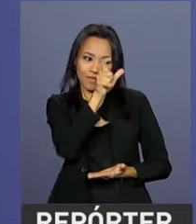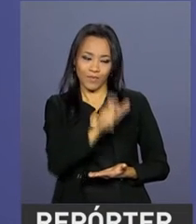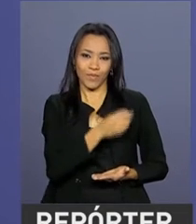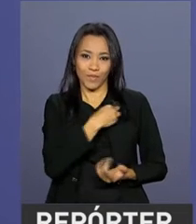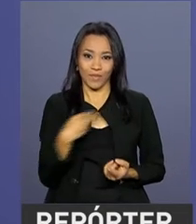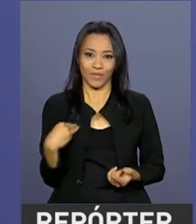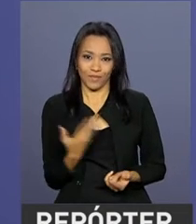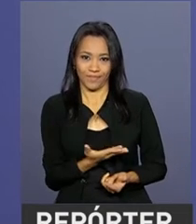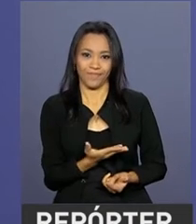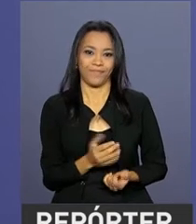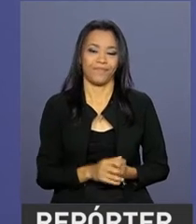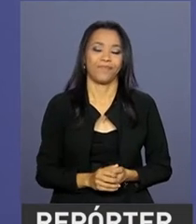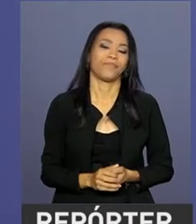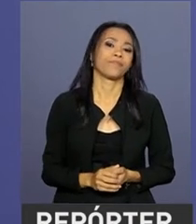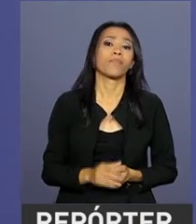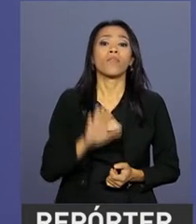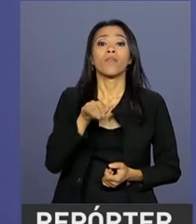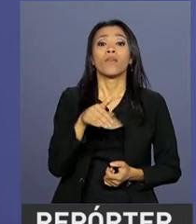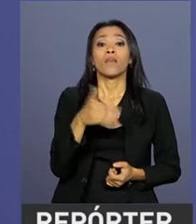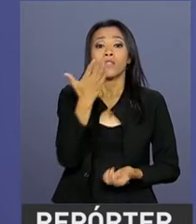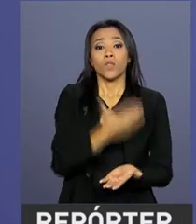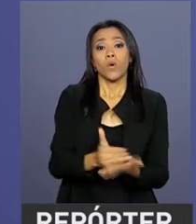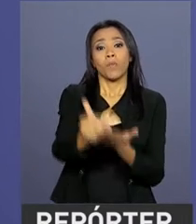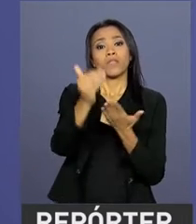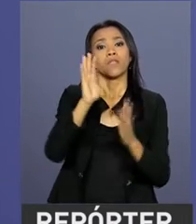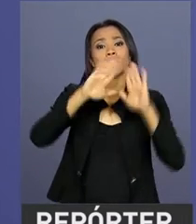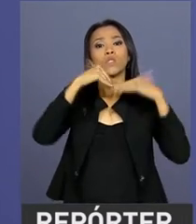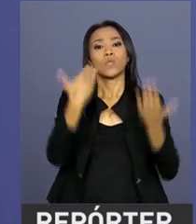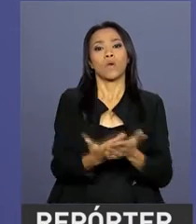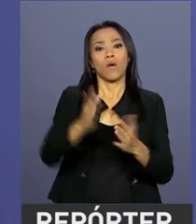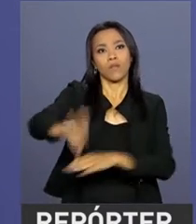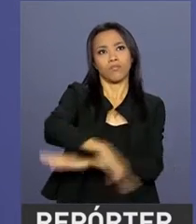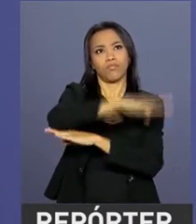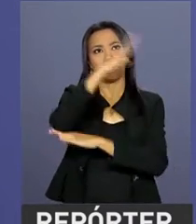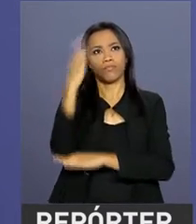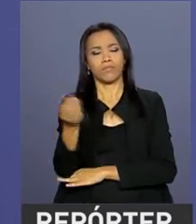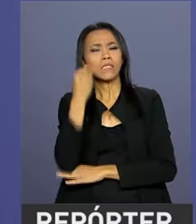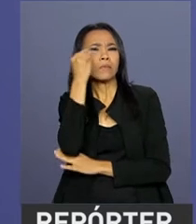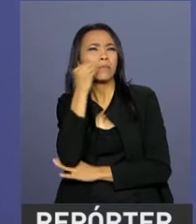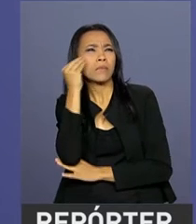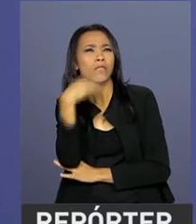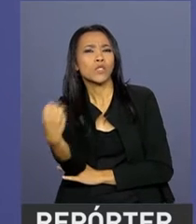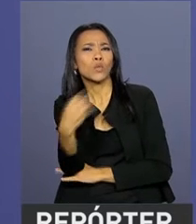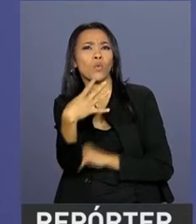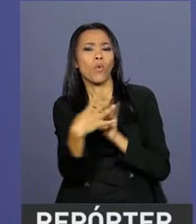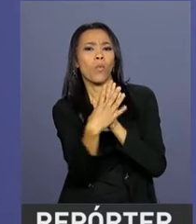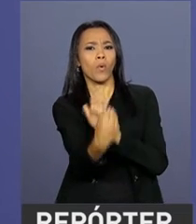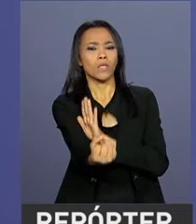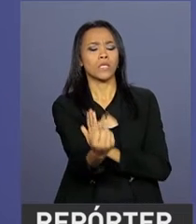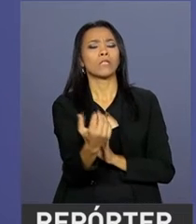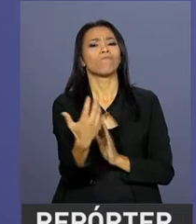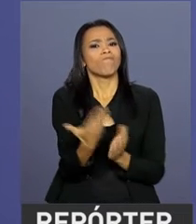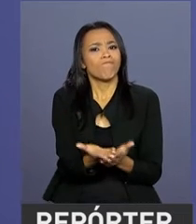Mendonça, com a iniciativa de começar as escolas integrais, de experimentar esse novo modelo de escola,